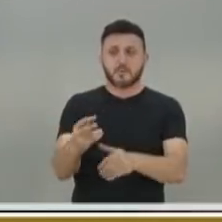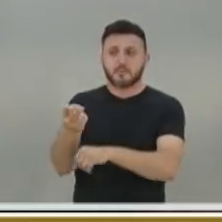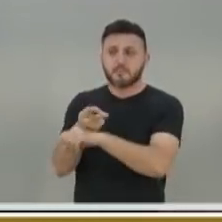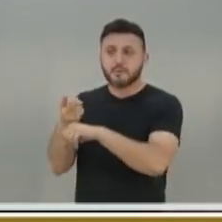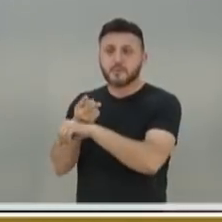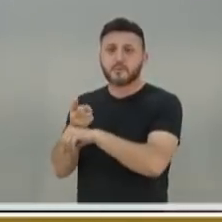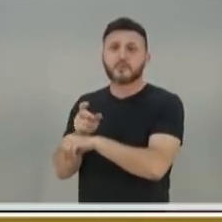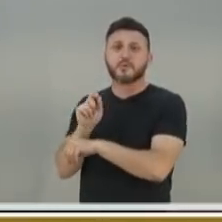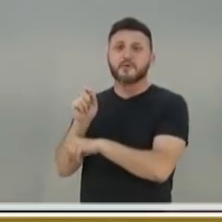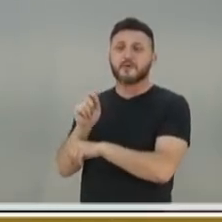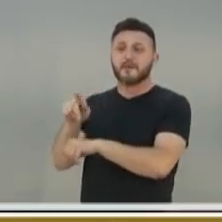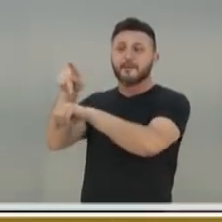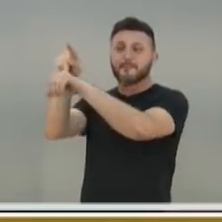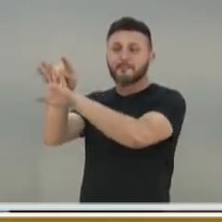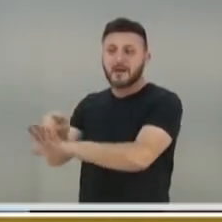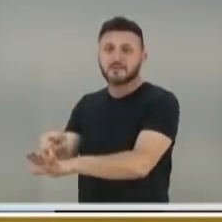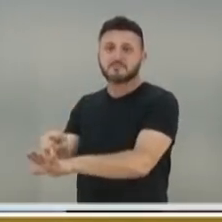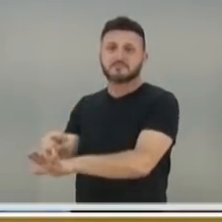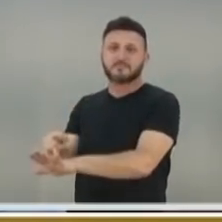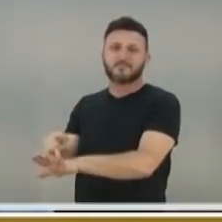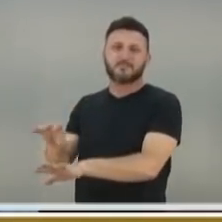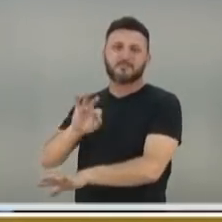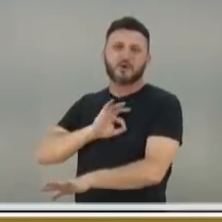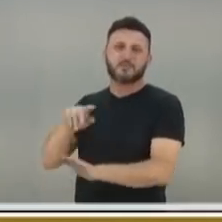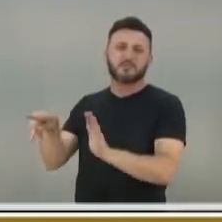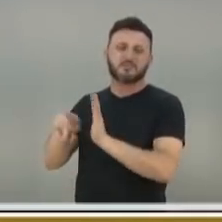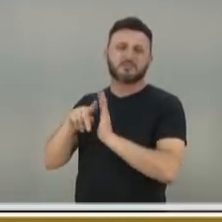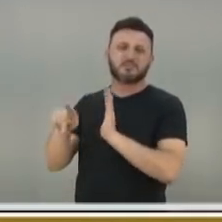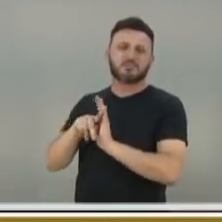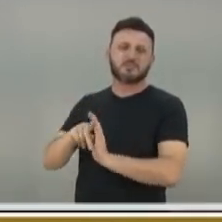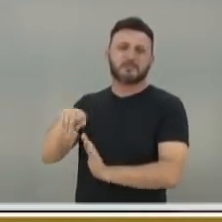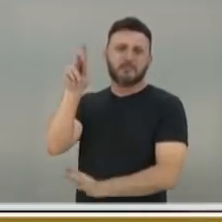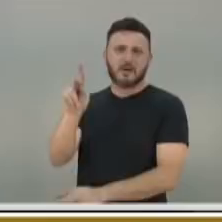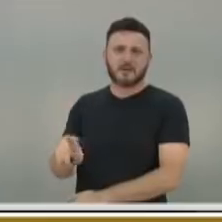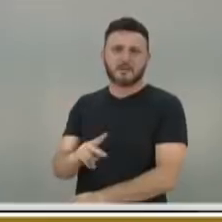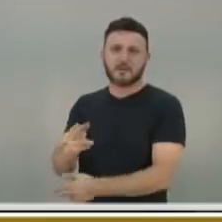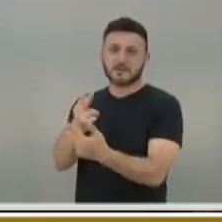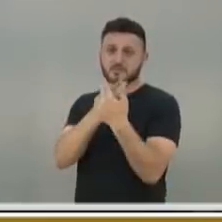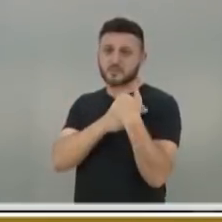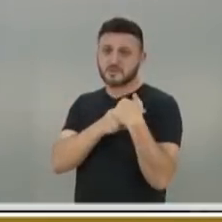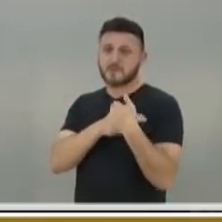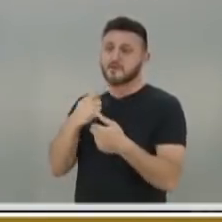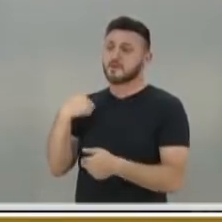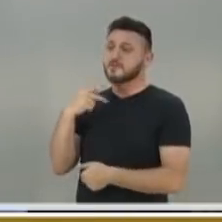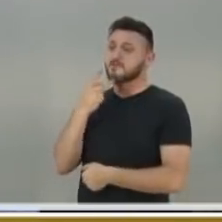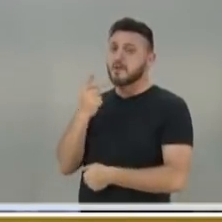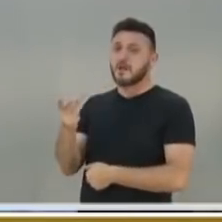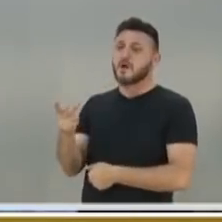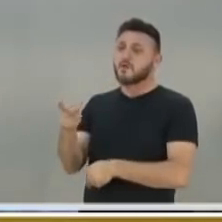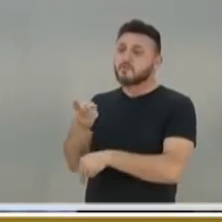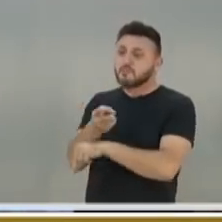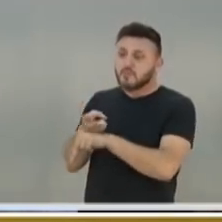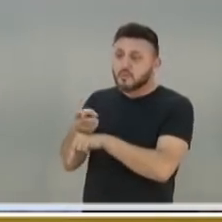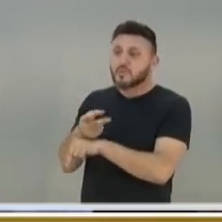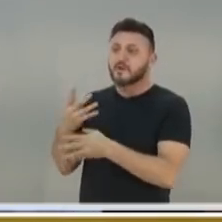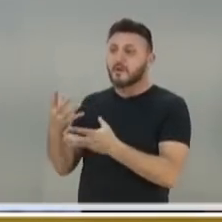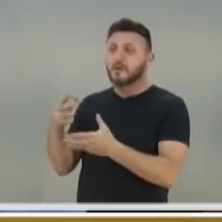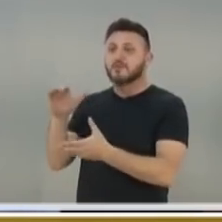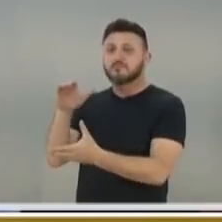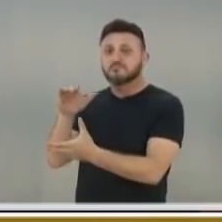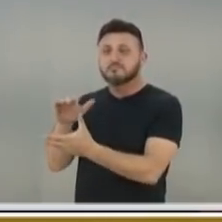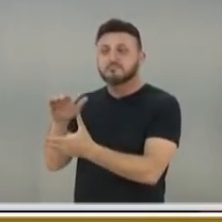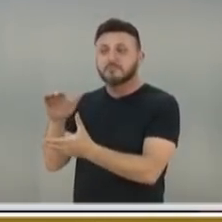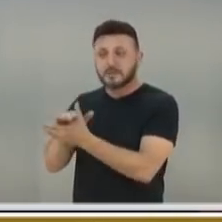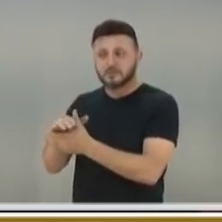eu gostaria de trabalhar com as famílias e trabalhar com a pastoral familiar. Esse é o nosso convite a todos vocês e pede que o